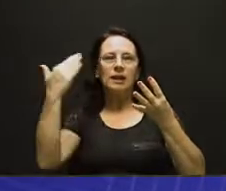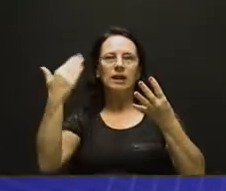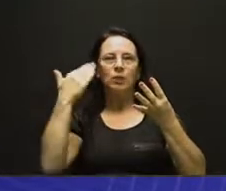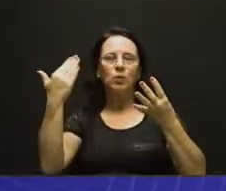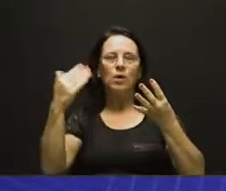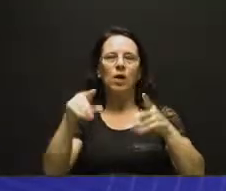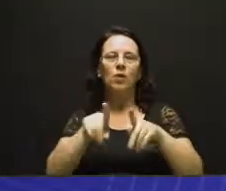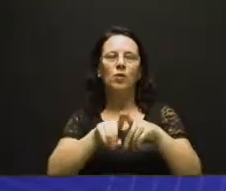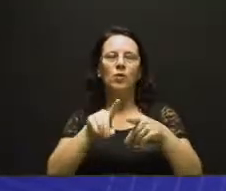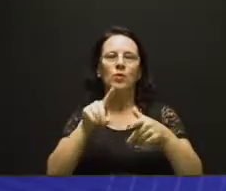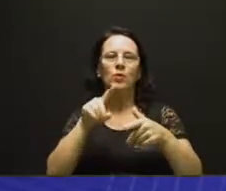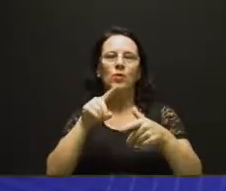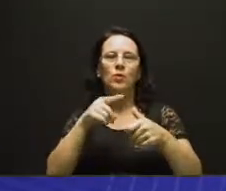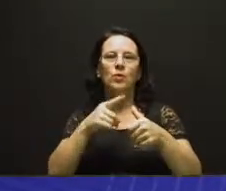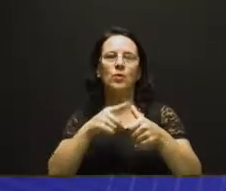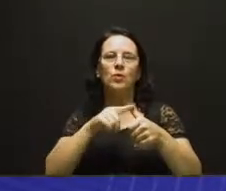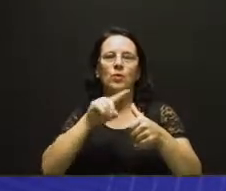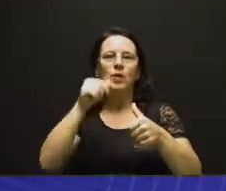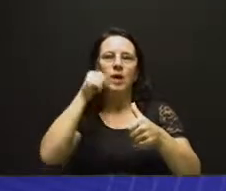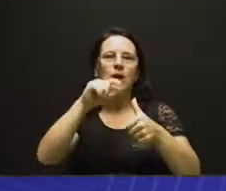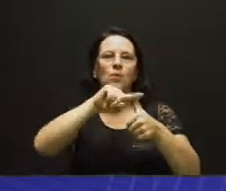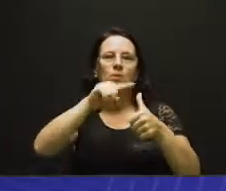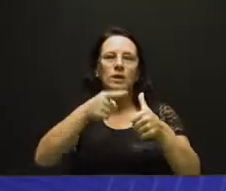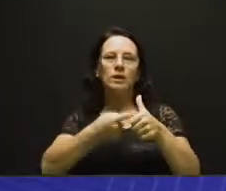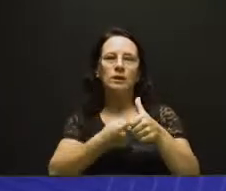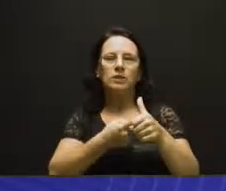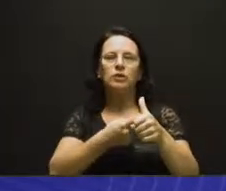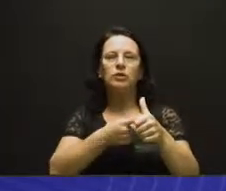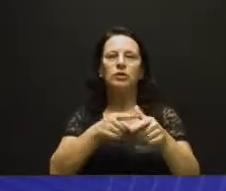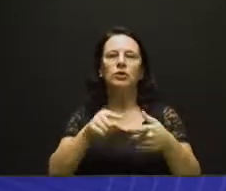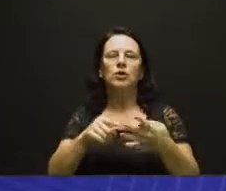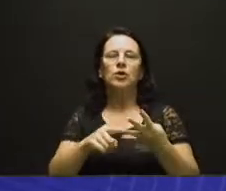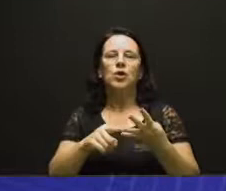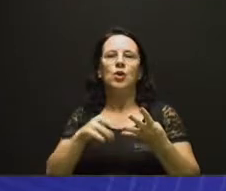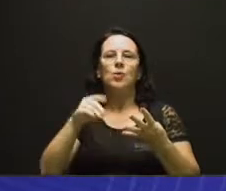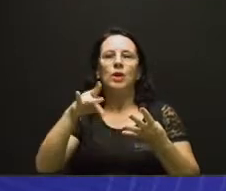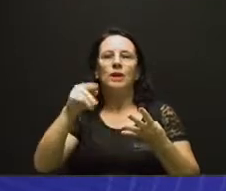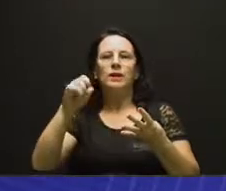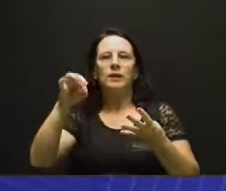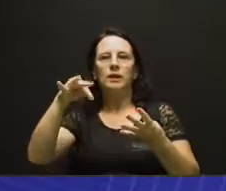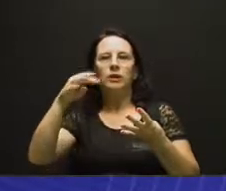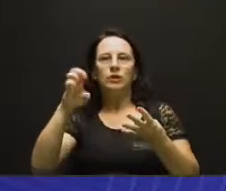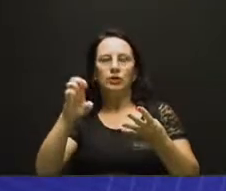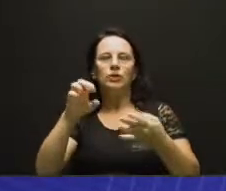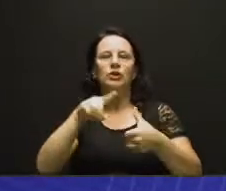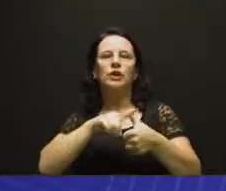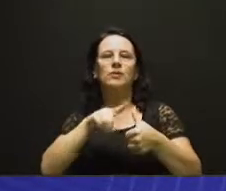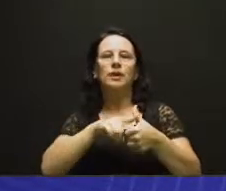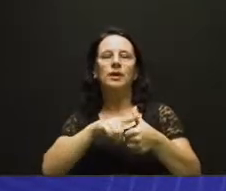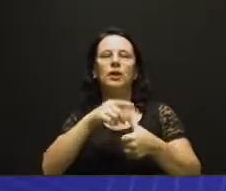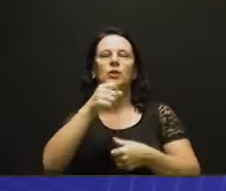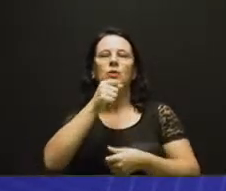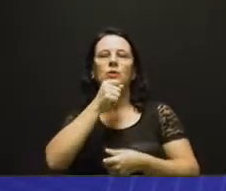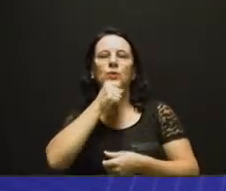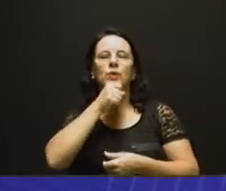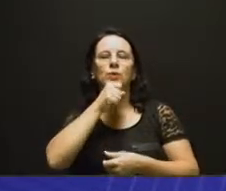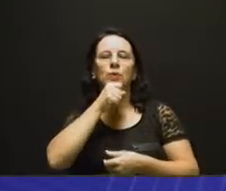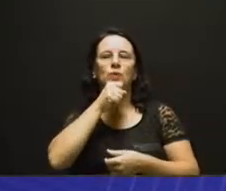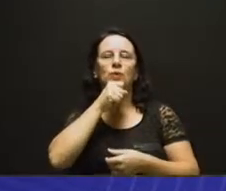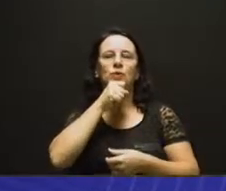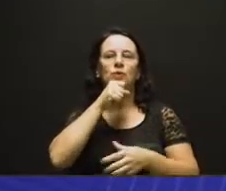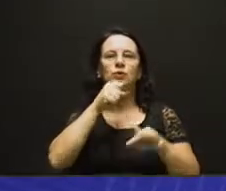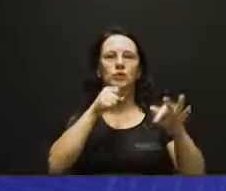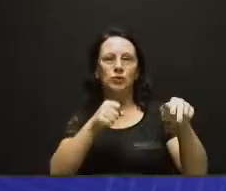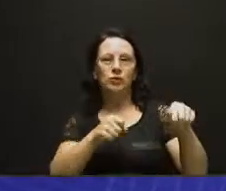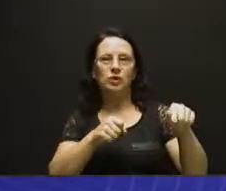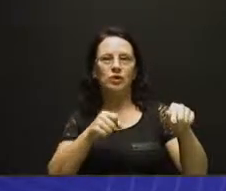quinto é o boleto antino no sexto e o idoso no sétimo eo à